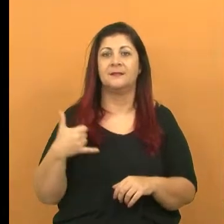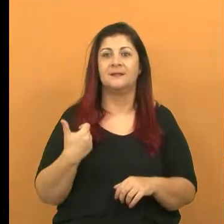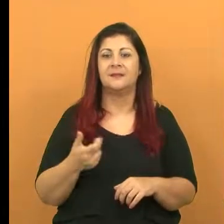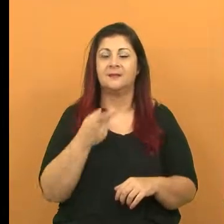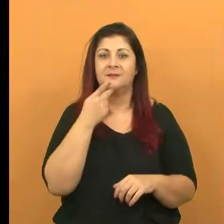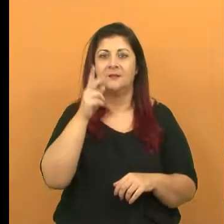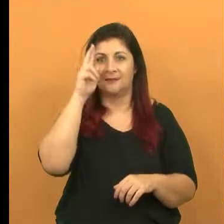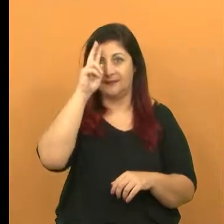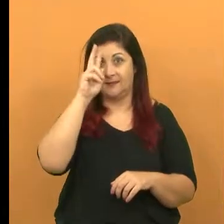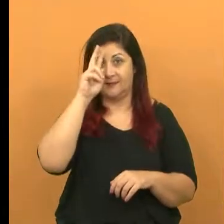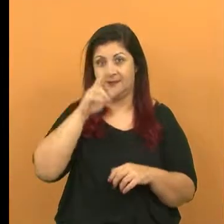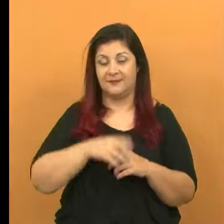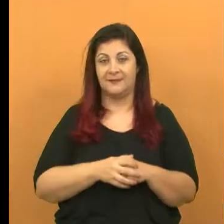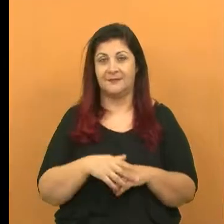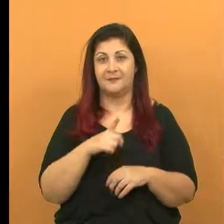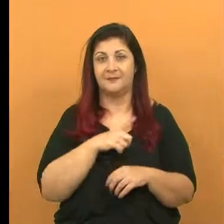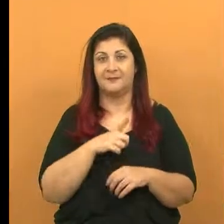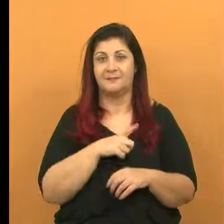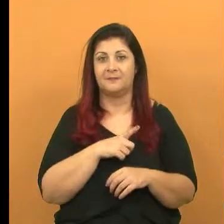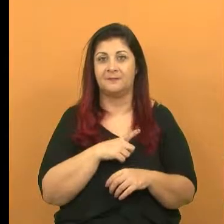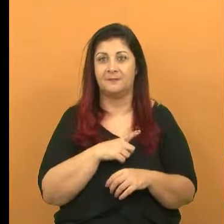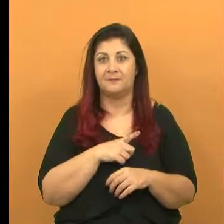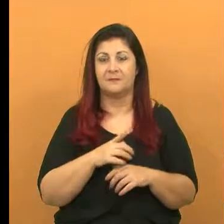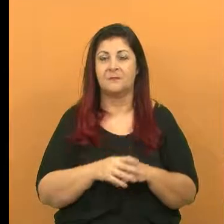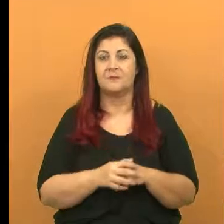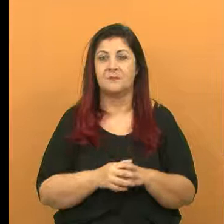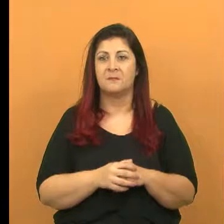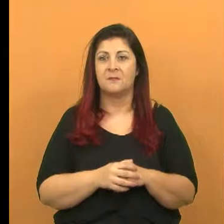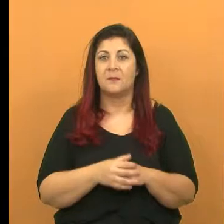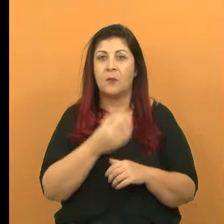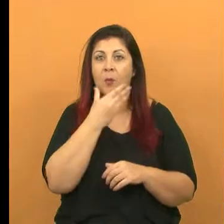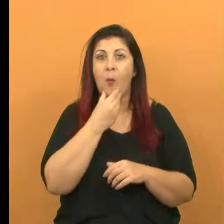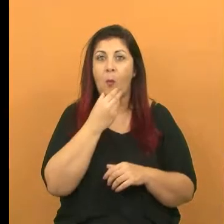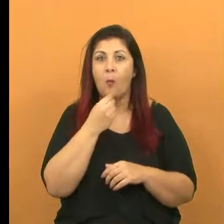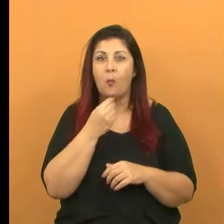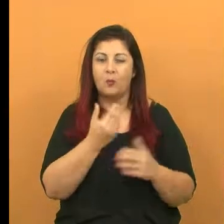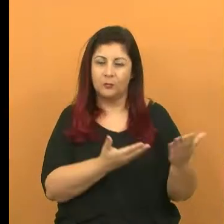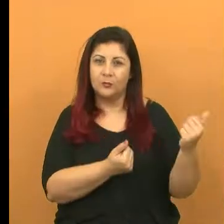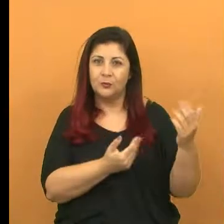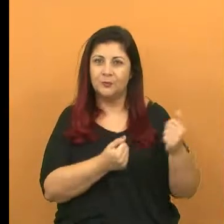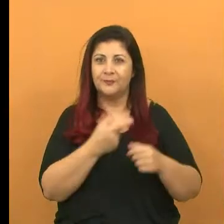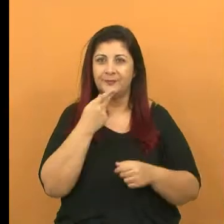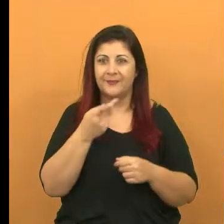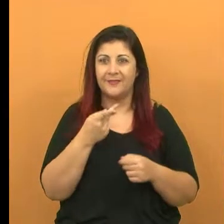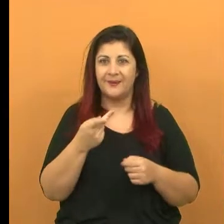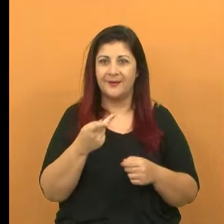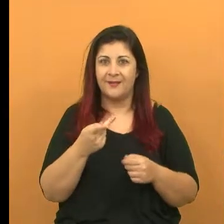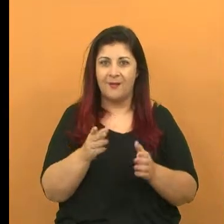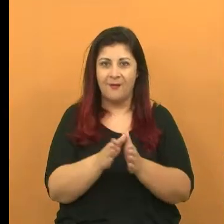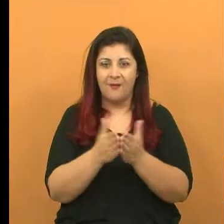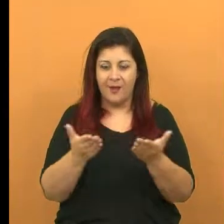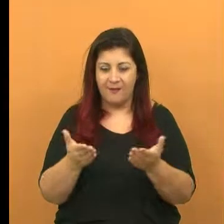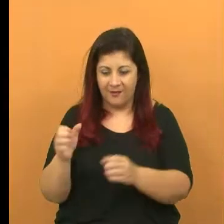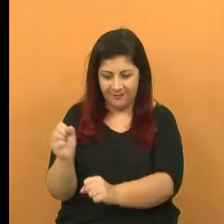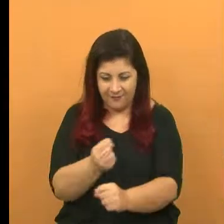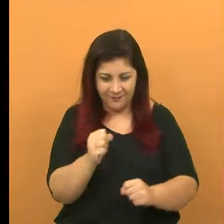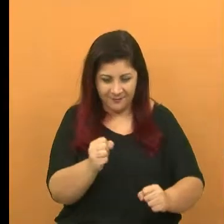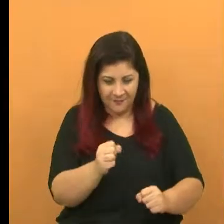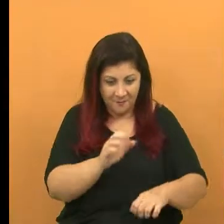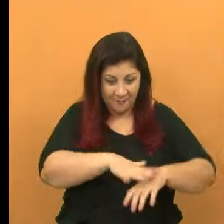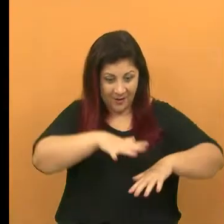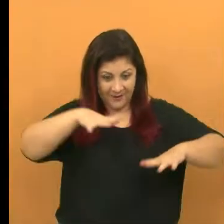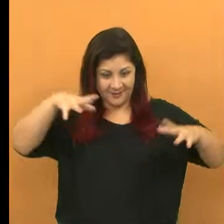de história. Nós temos na nossa cidade um escritor jovem, quando ele lançou esse livro, o livro da Vassoura Mágica, ele tinha 12 anos de